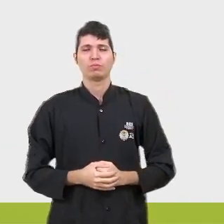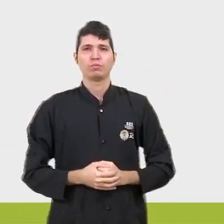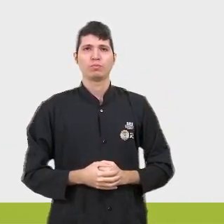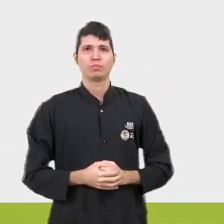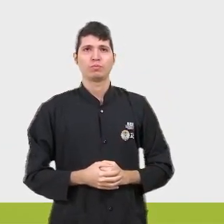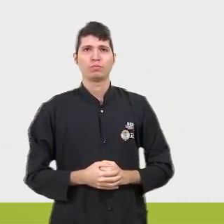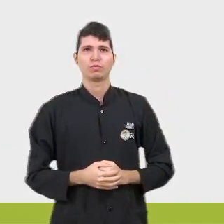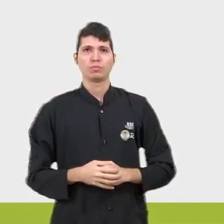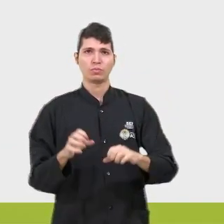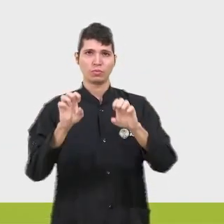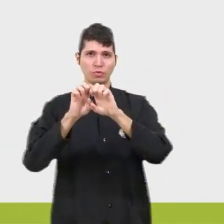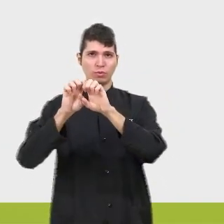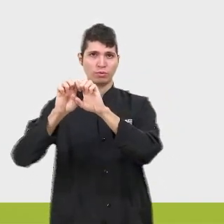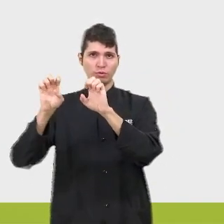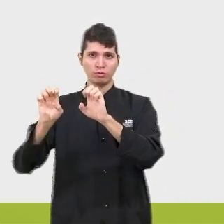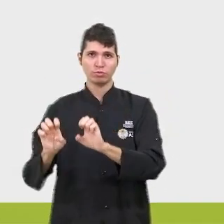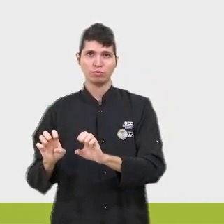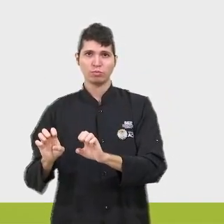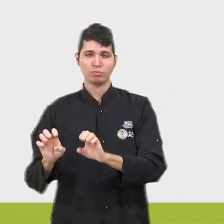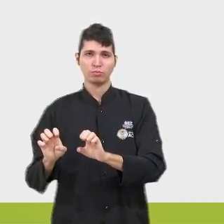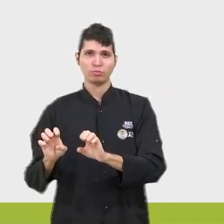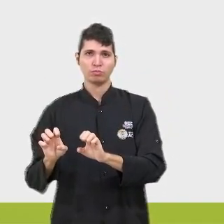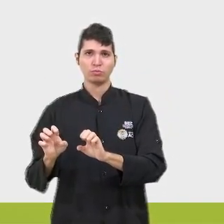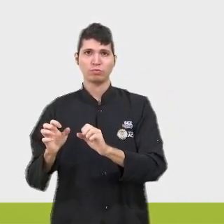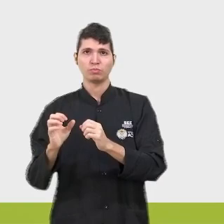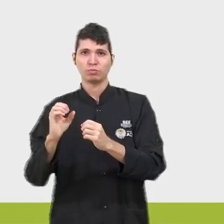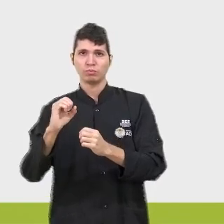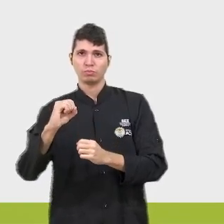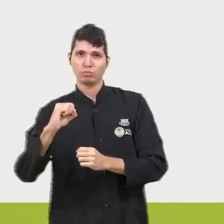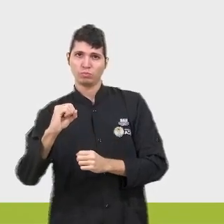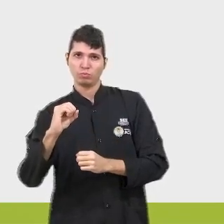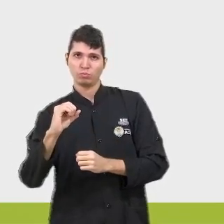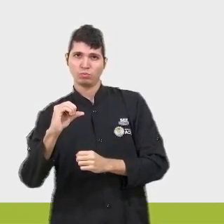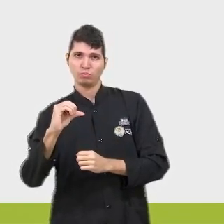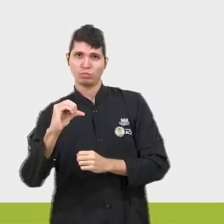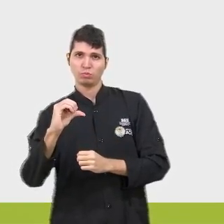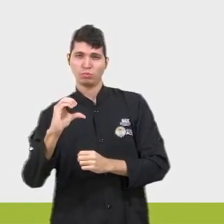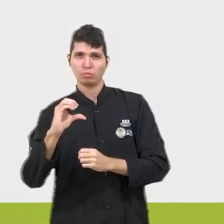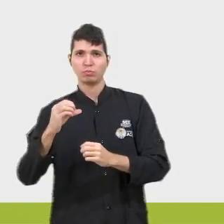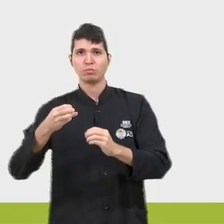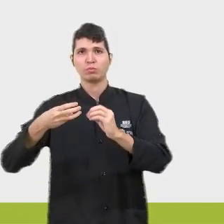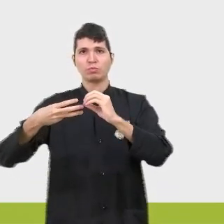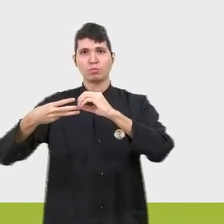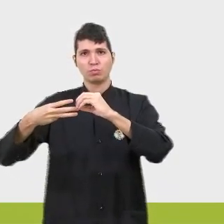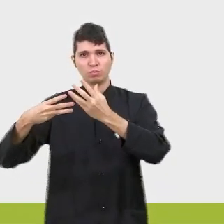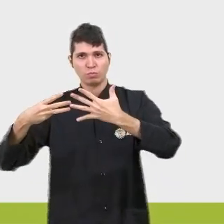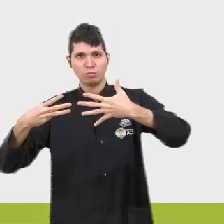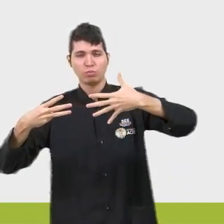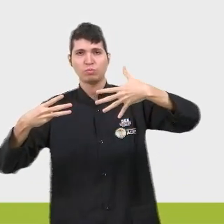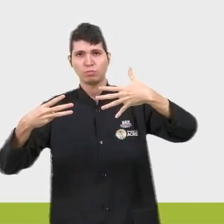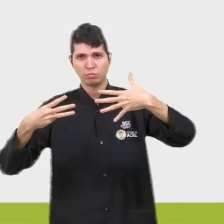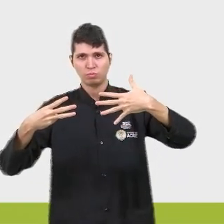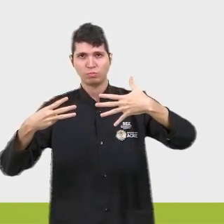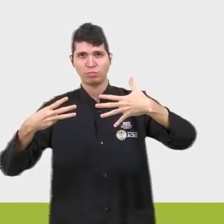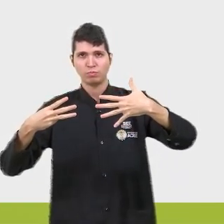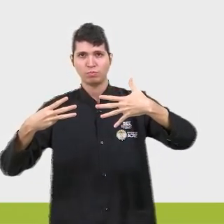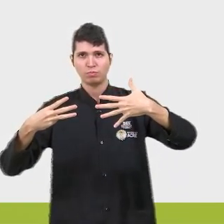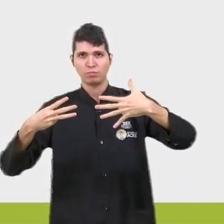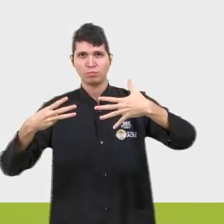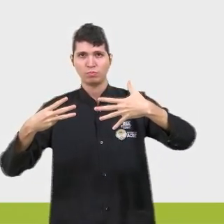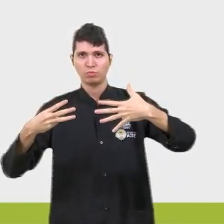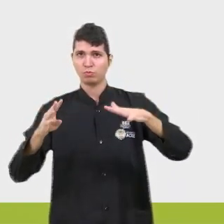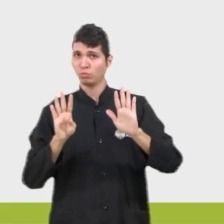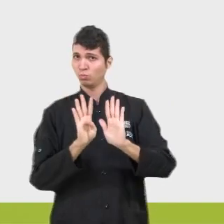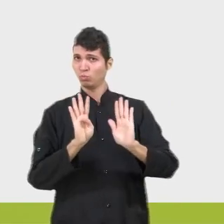estrutura gametofítica é a dominante. O embrião torna-se pluricelular. Isso não acontecia nas